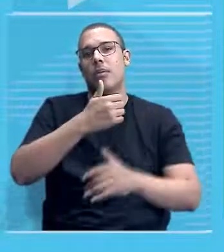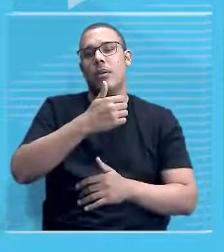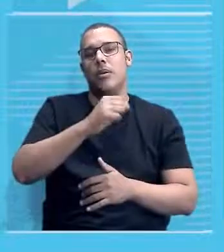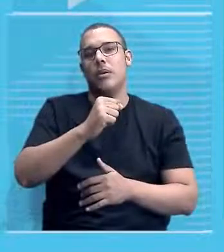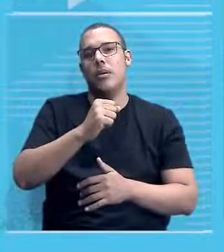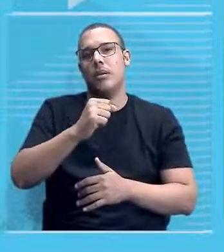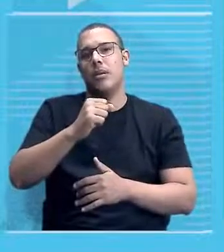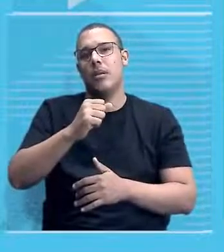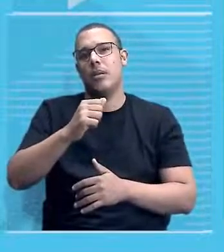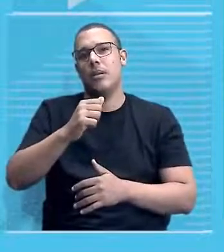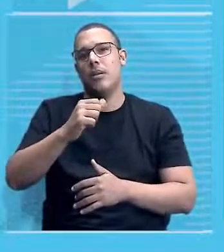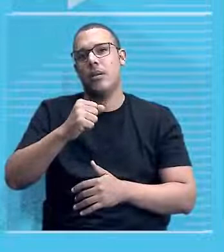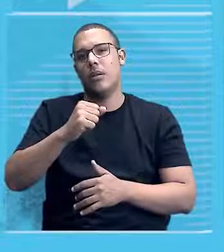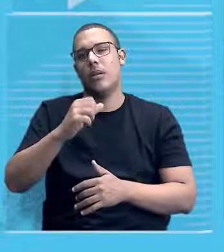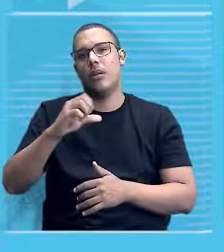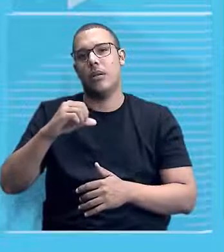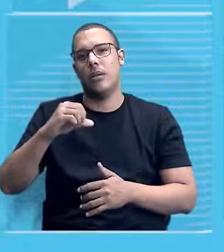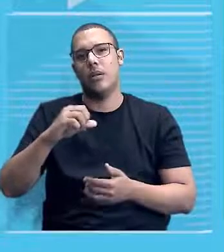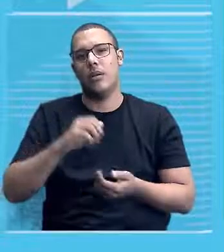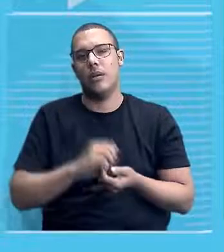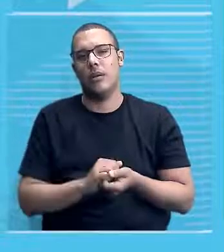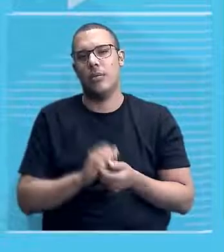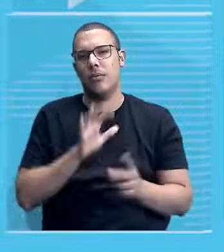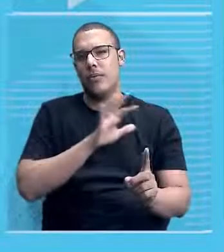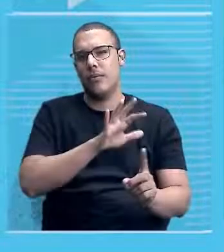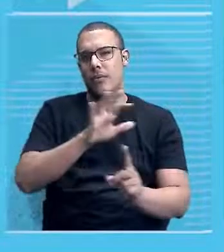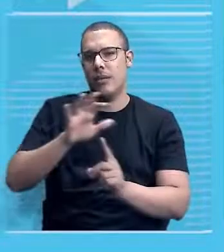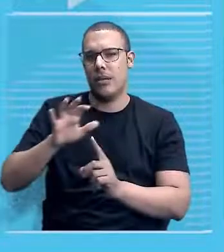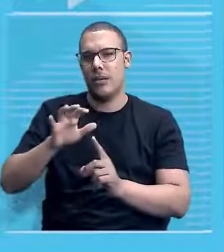mas por influência da Independência Americana